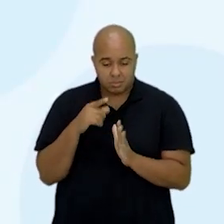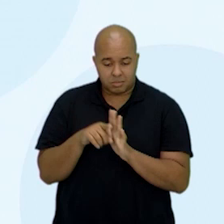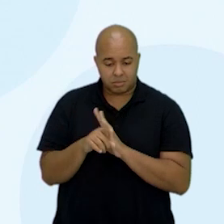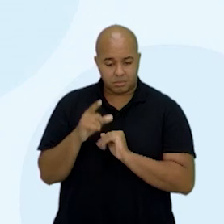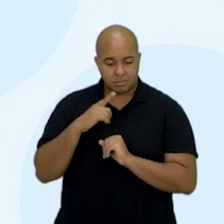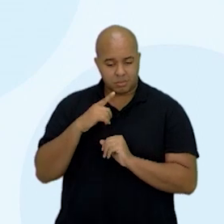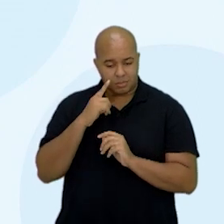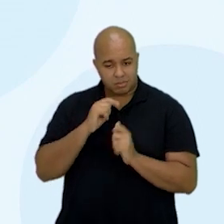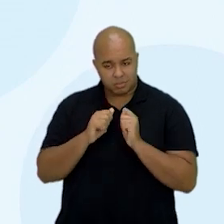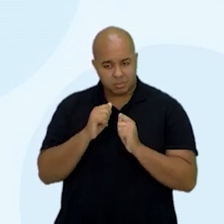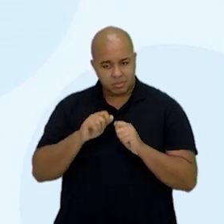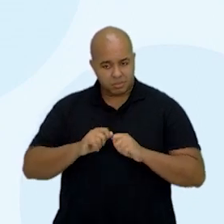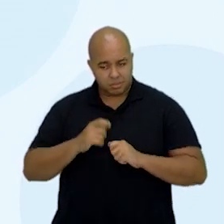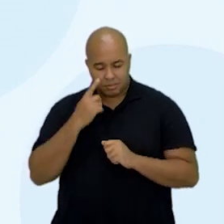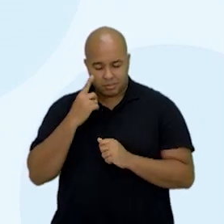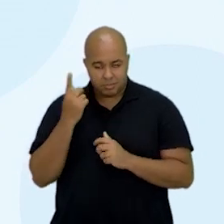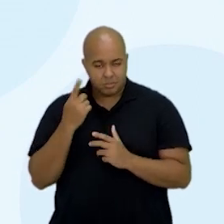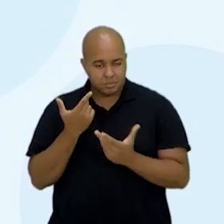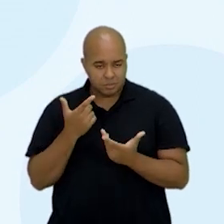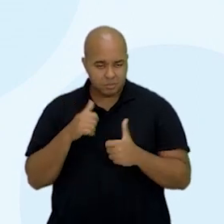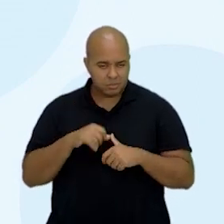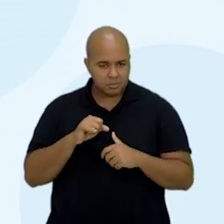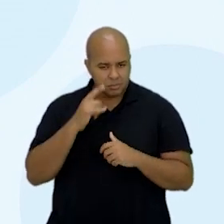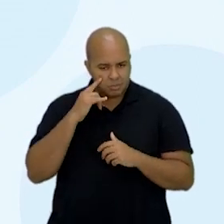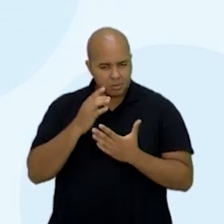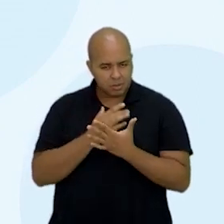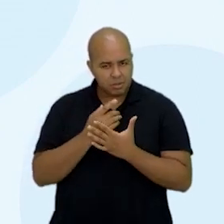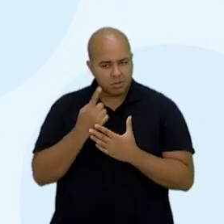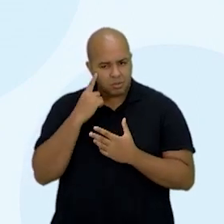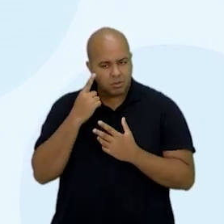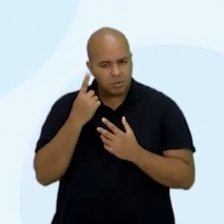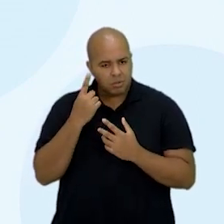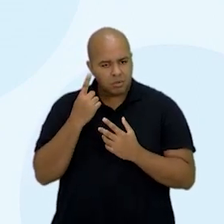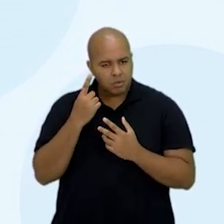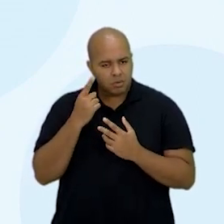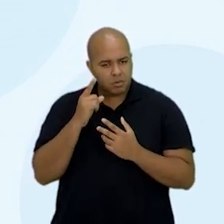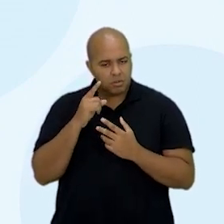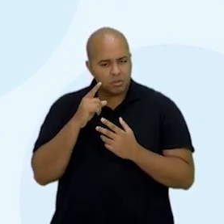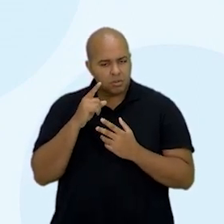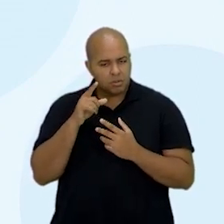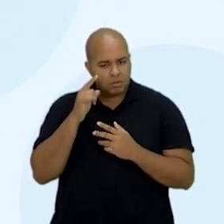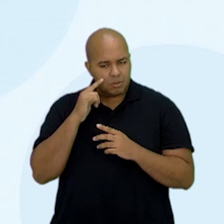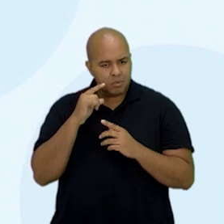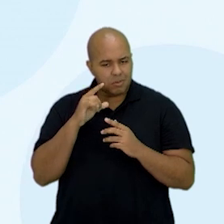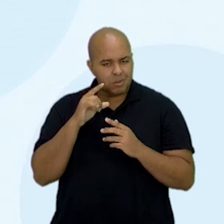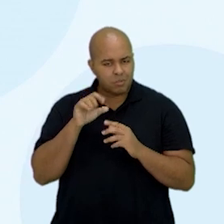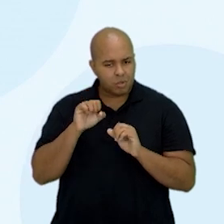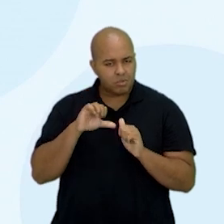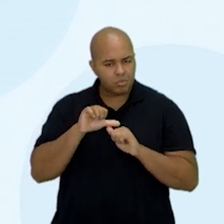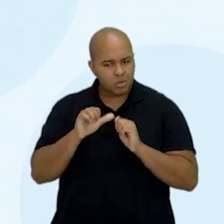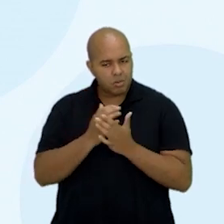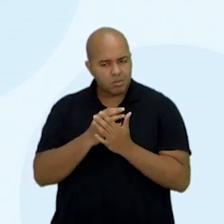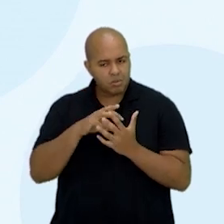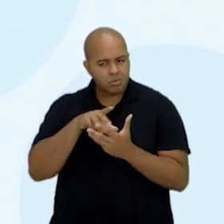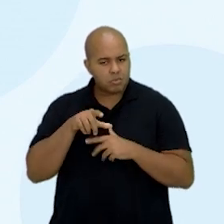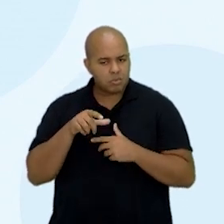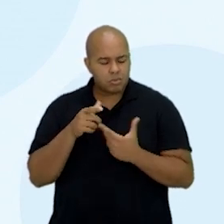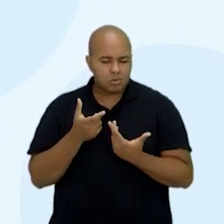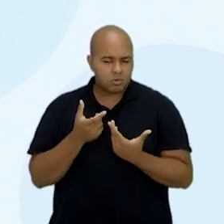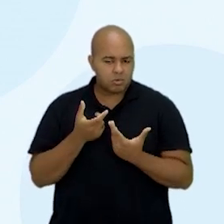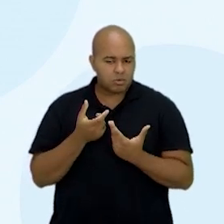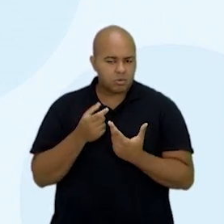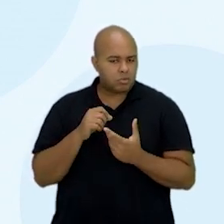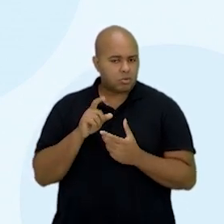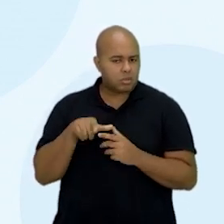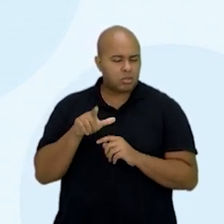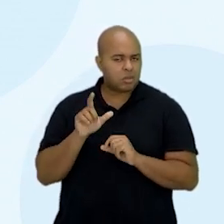pergunta que o entrevistador fez e ficou Change in the Se você pudesse mudar uma coisa no